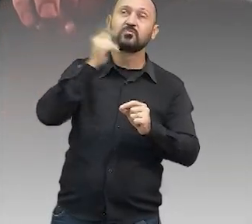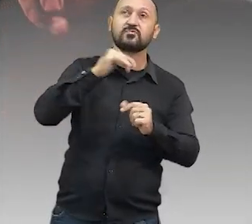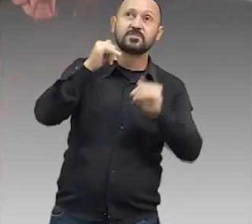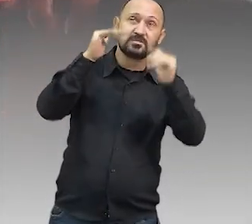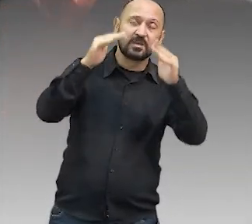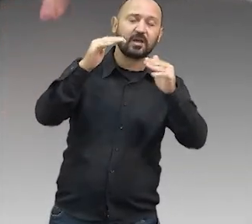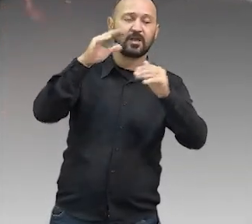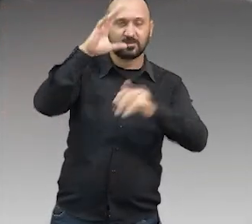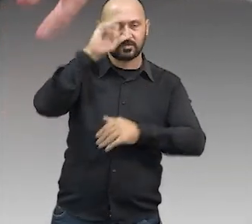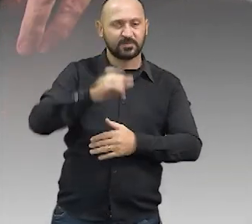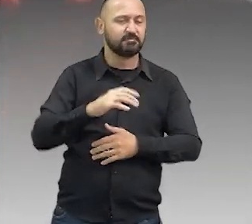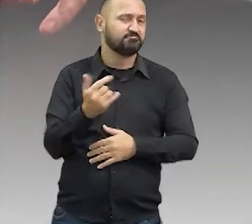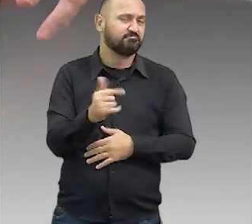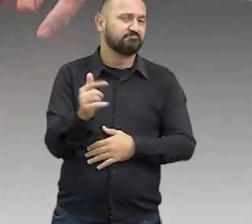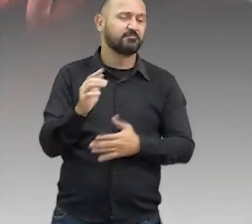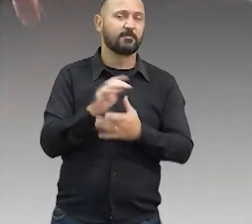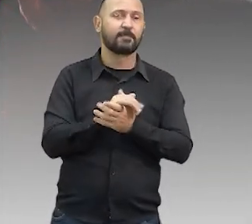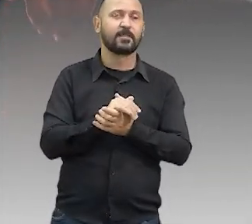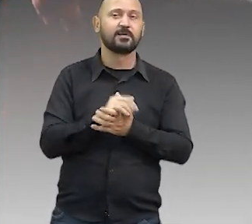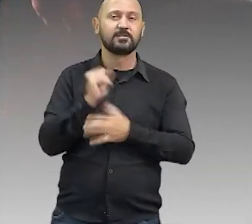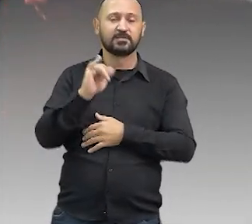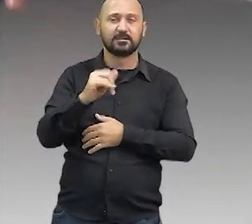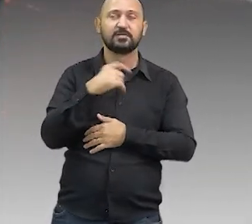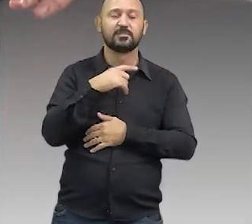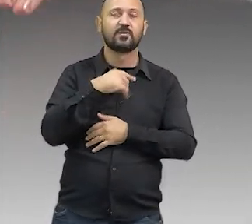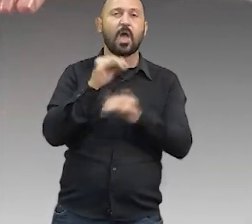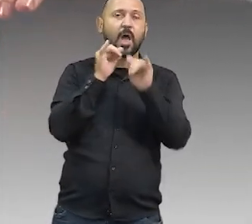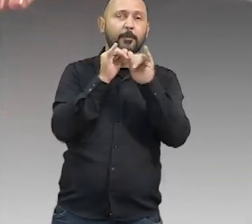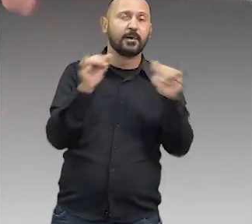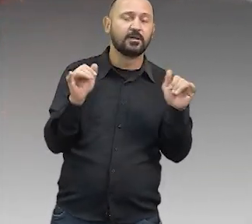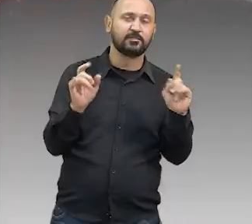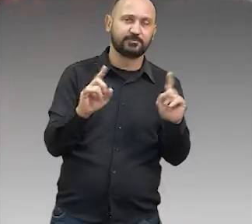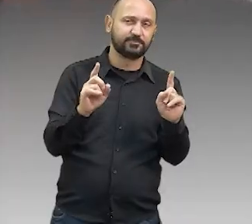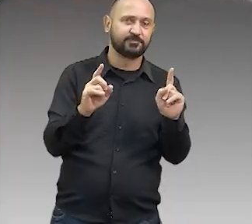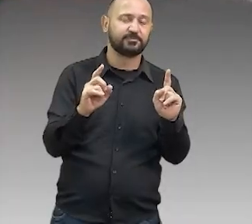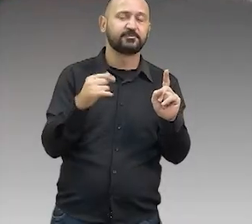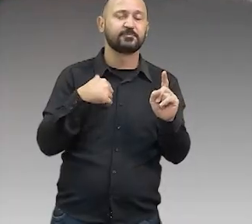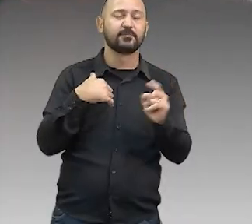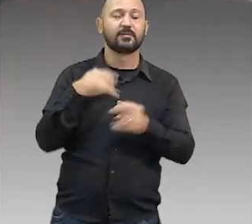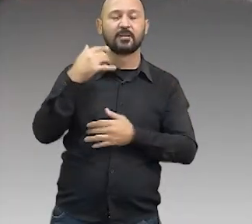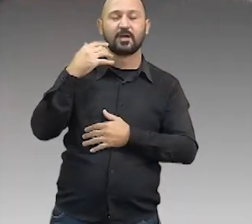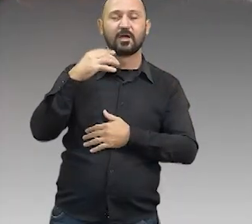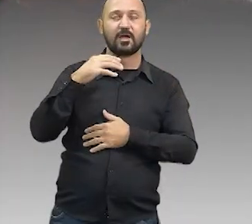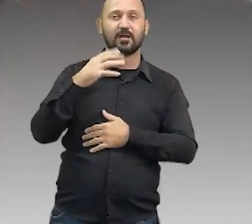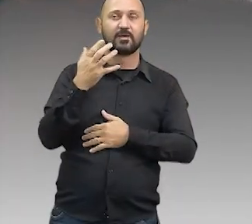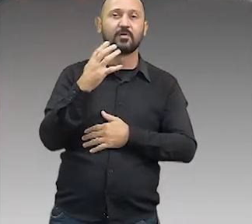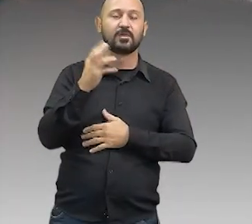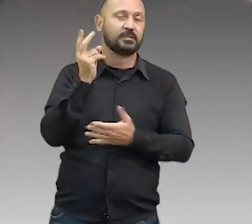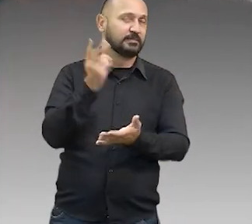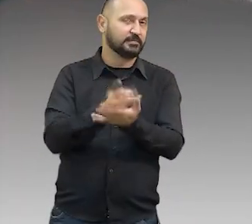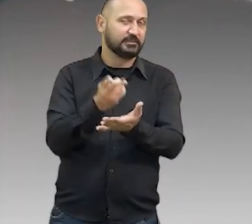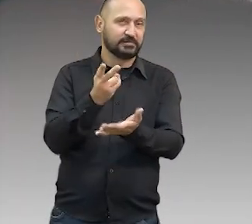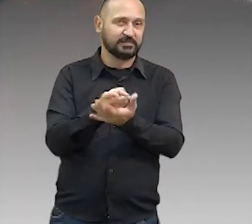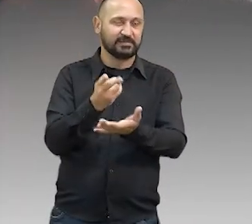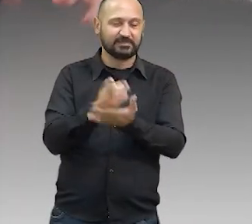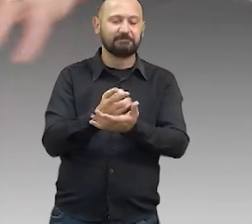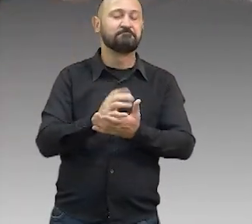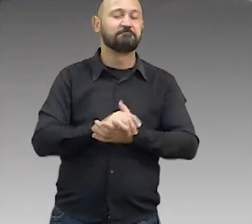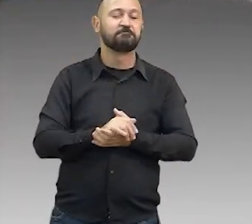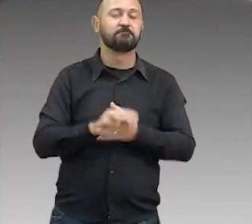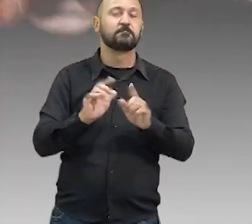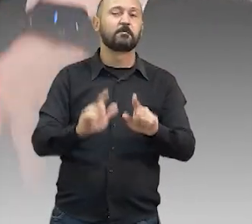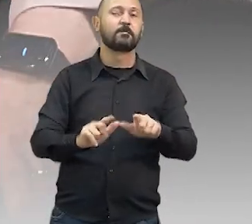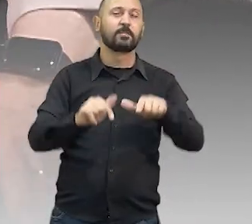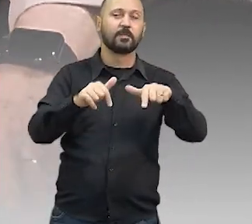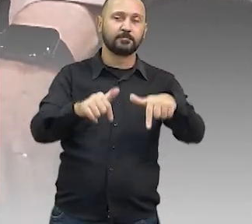eu não sei se eu vou deixar assim, alguma mensagem, não, mas o que eu sempre lutei